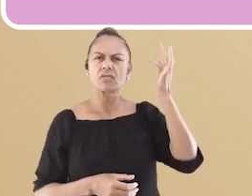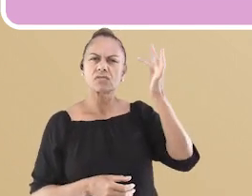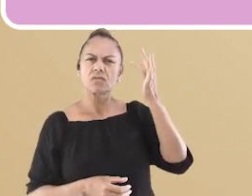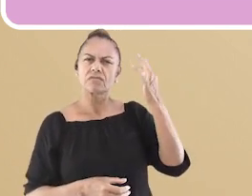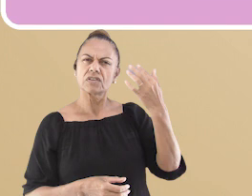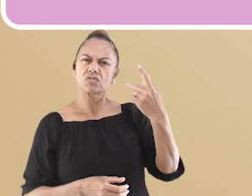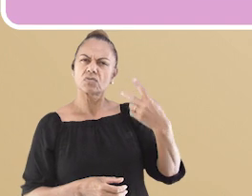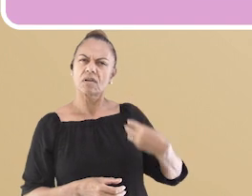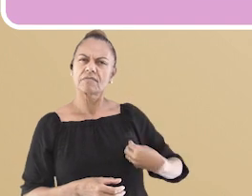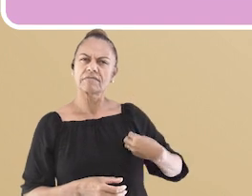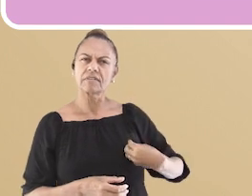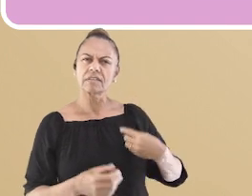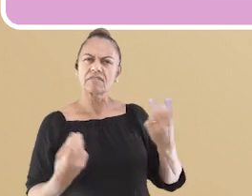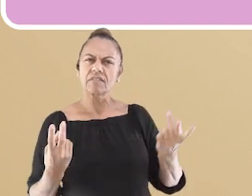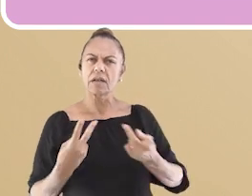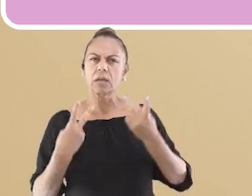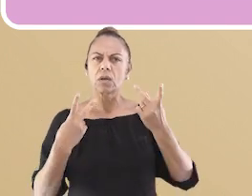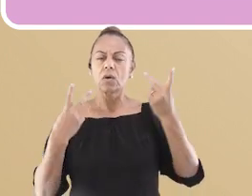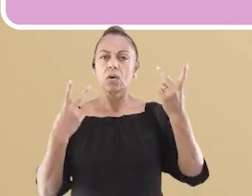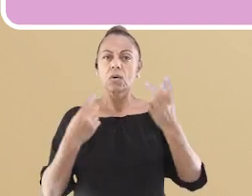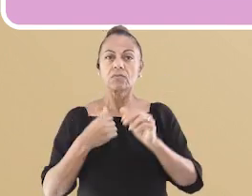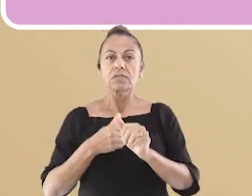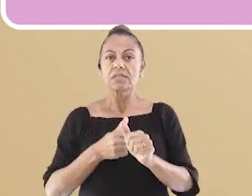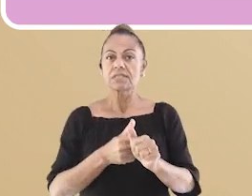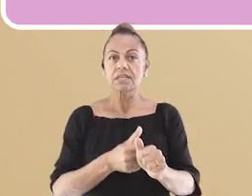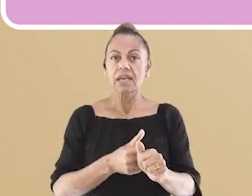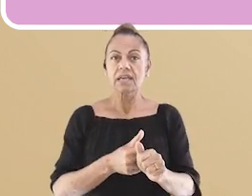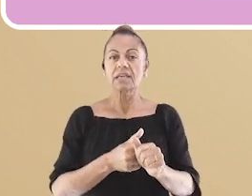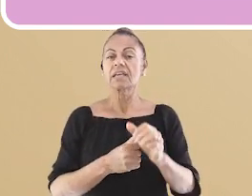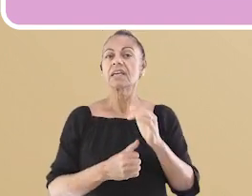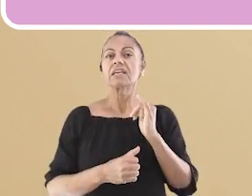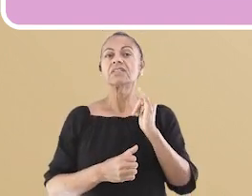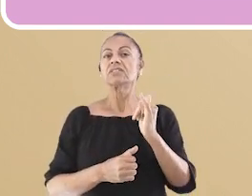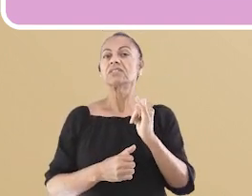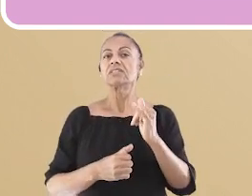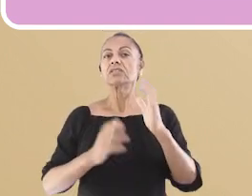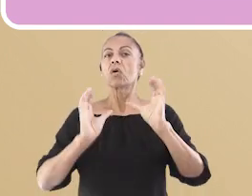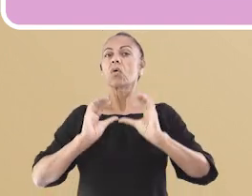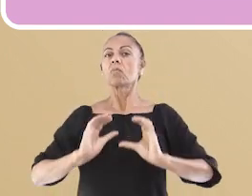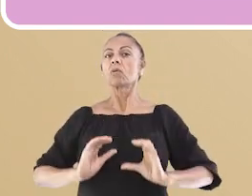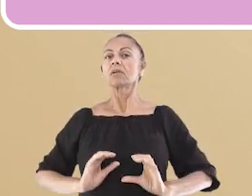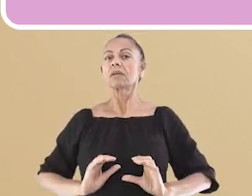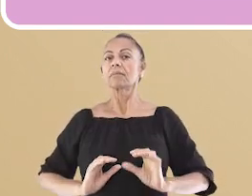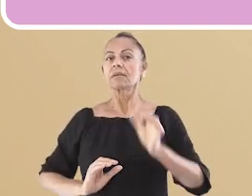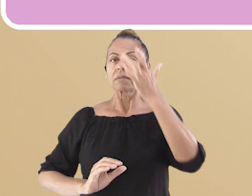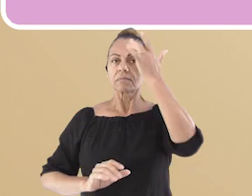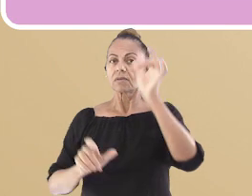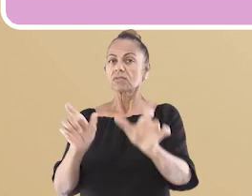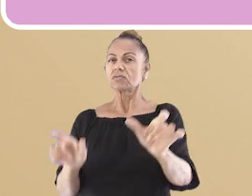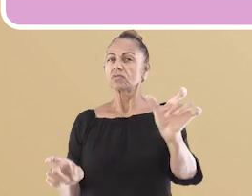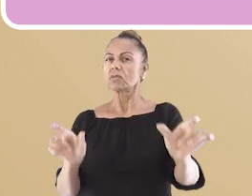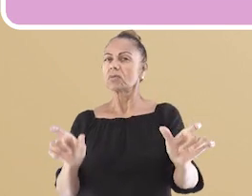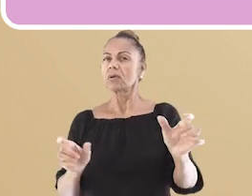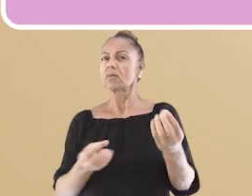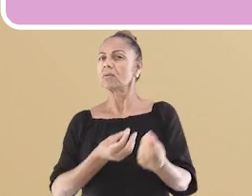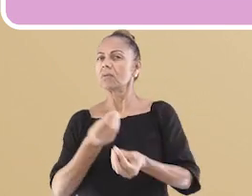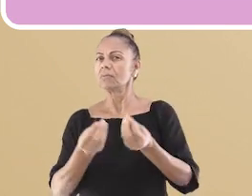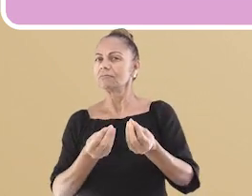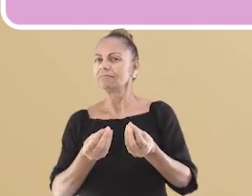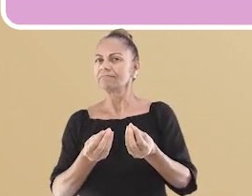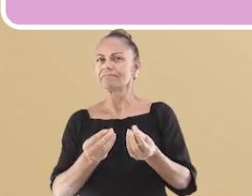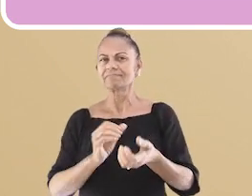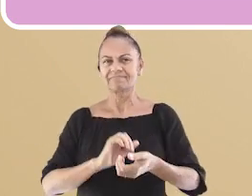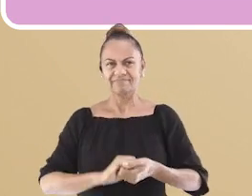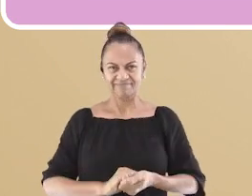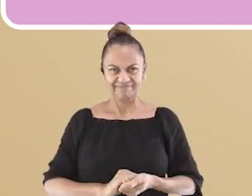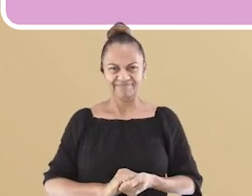o que a sua religião, a sua filosofia de vida ou os valores que você segue dizem